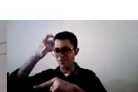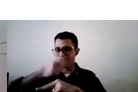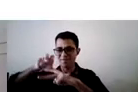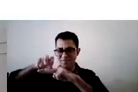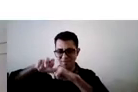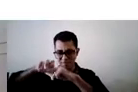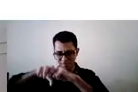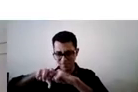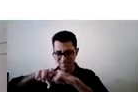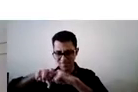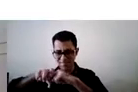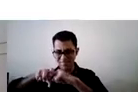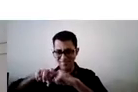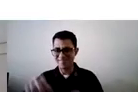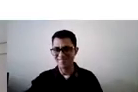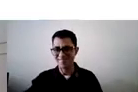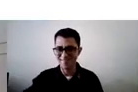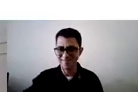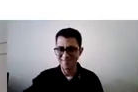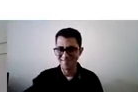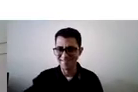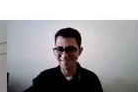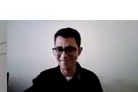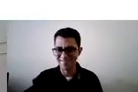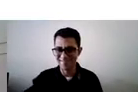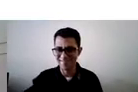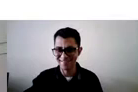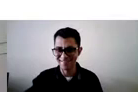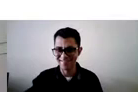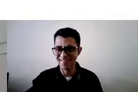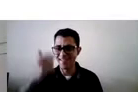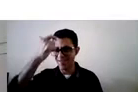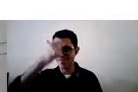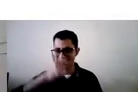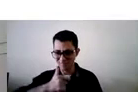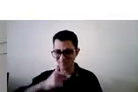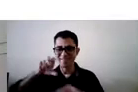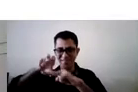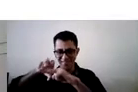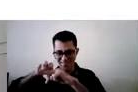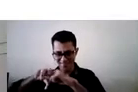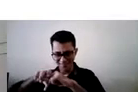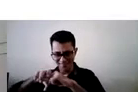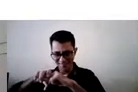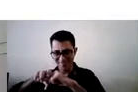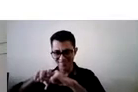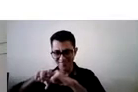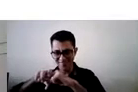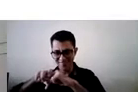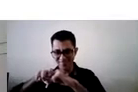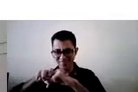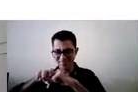O Magno, abre aí a câmera para mim poder te descrever. Vamos descrever o nosso intérprete de Libras.